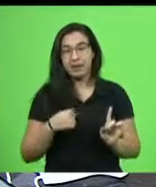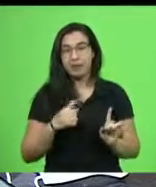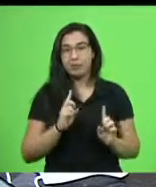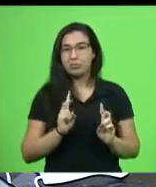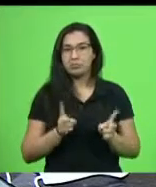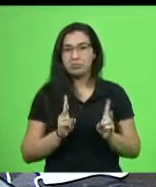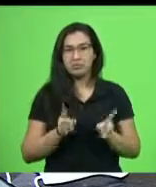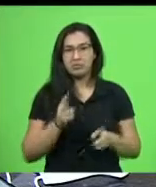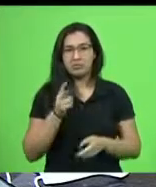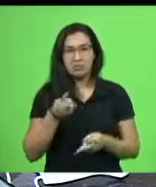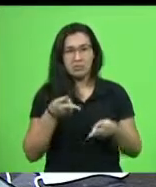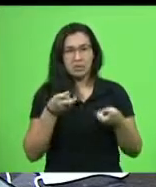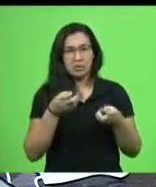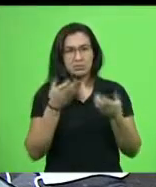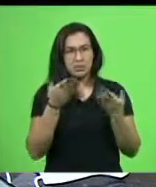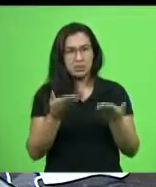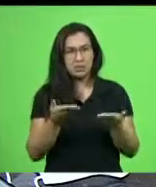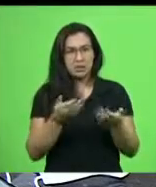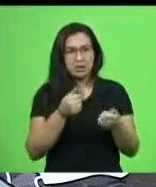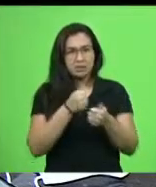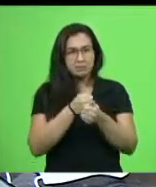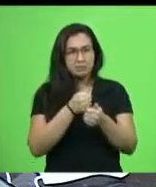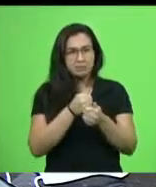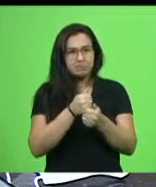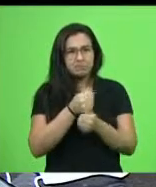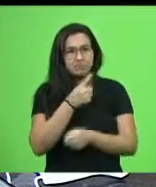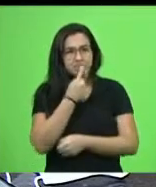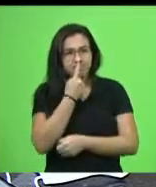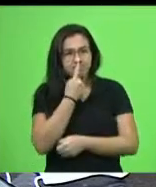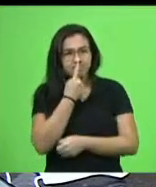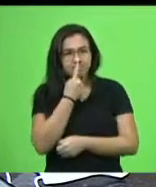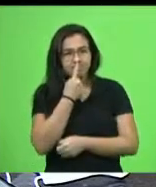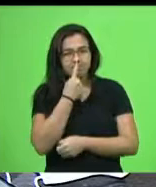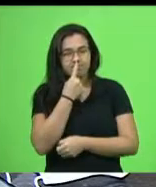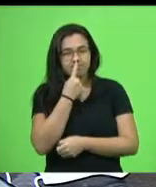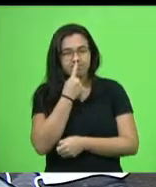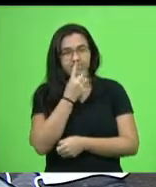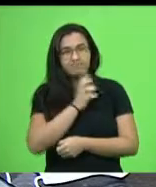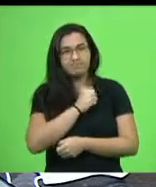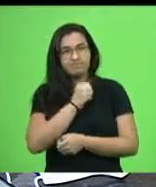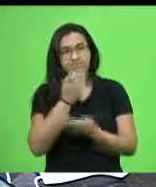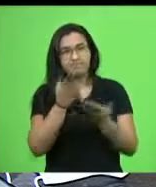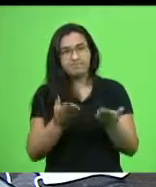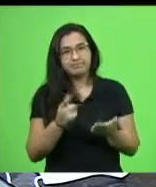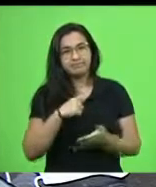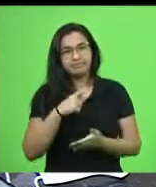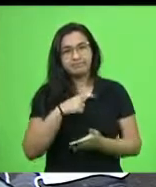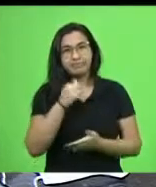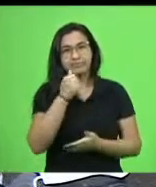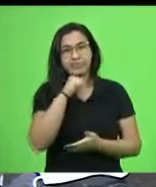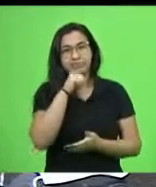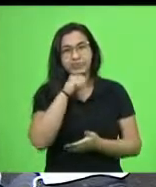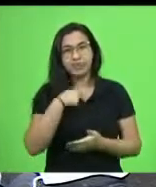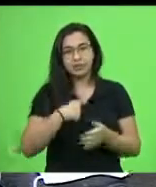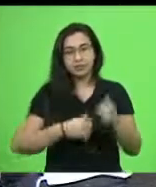a proximidade tua com a sua mãe. Então, todos nós nos colocamos no teu lugar.